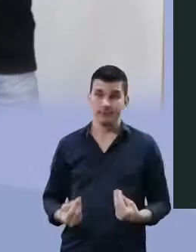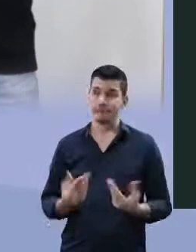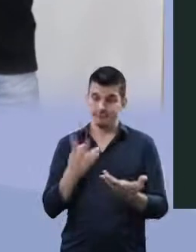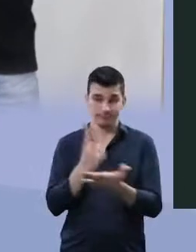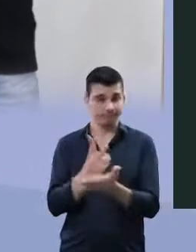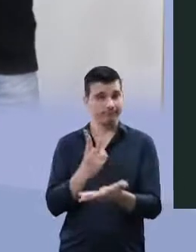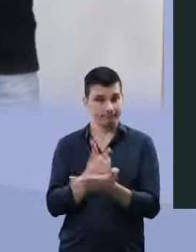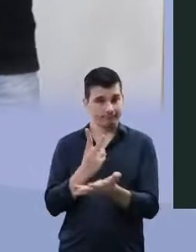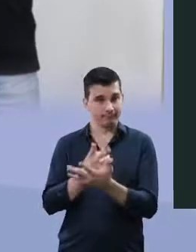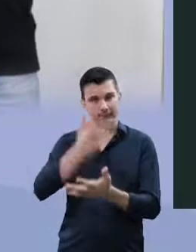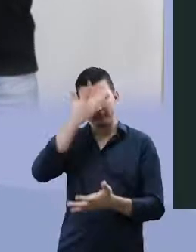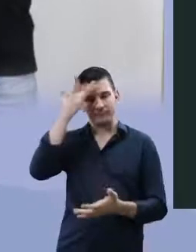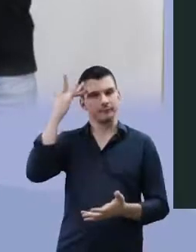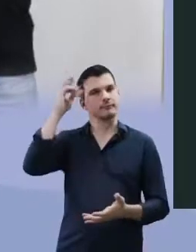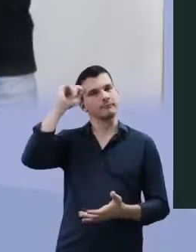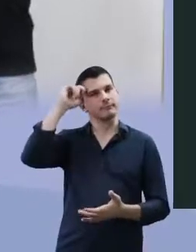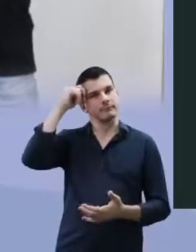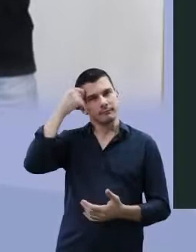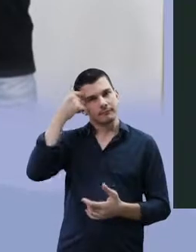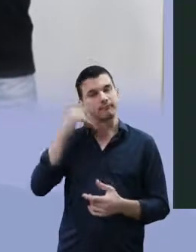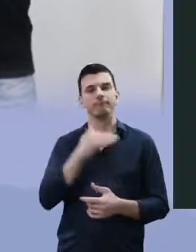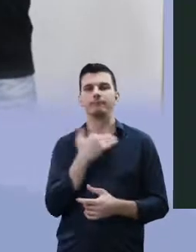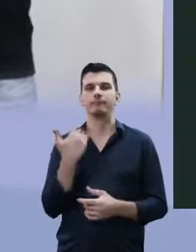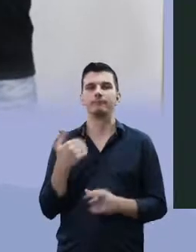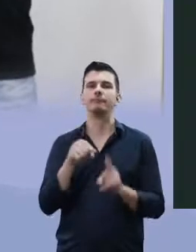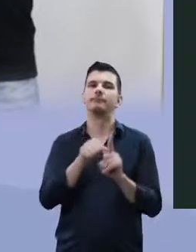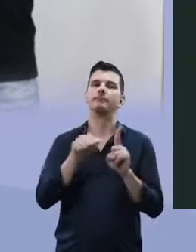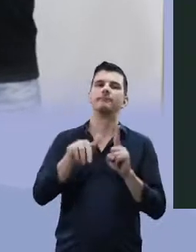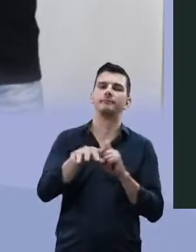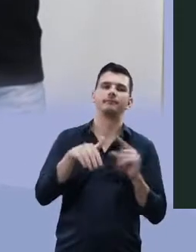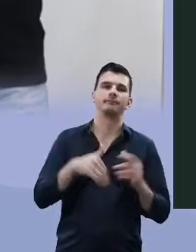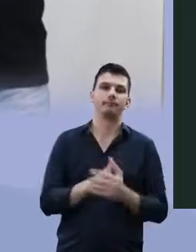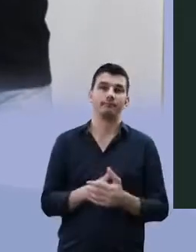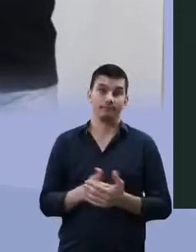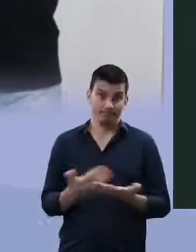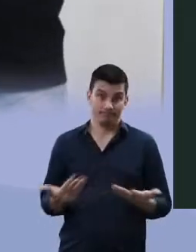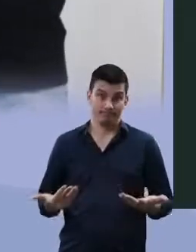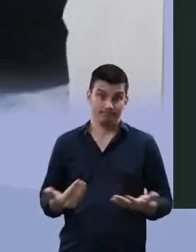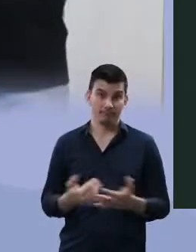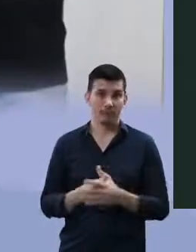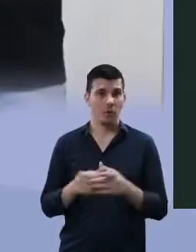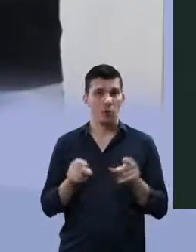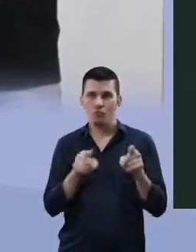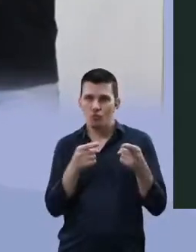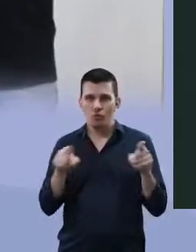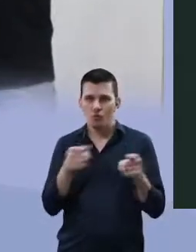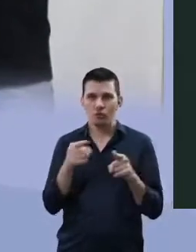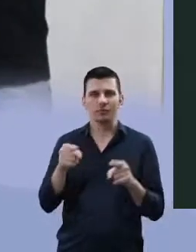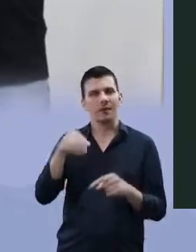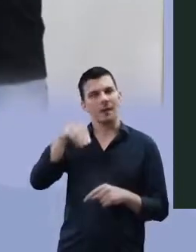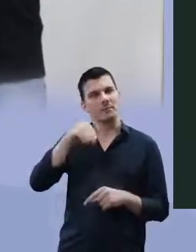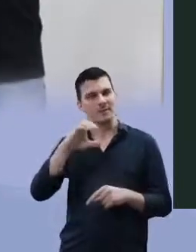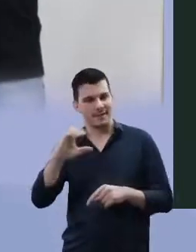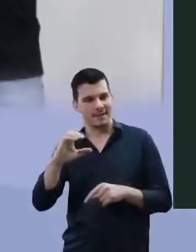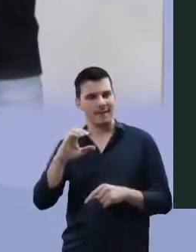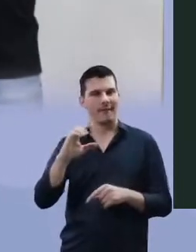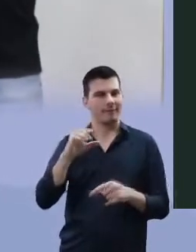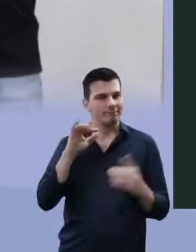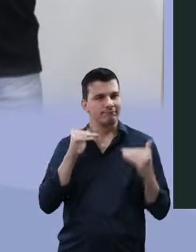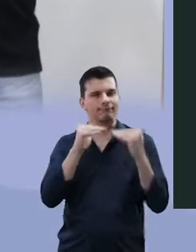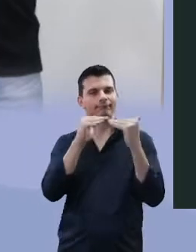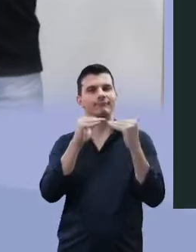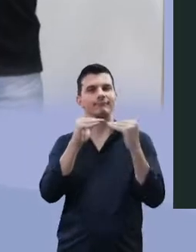Racionais é perfeita exatamente para ilustrar esse problema, certo? Aí nós temos os processos de